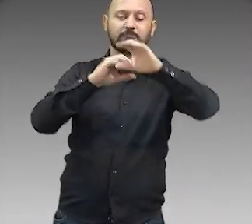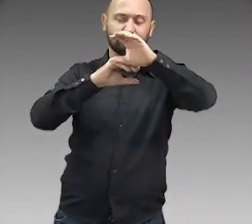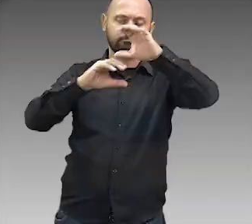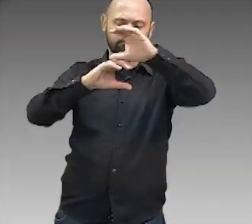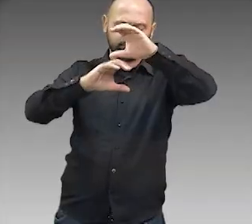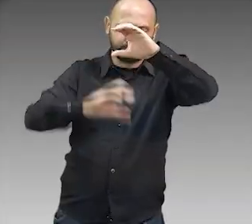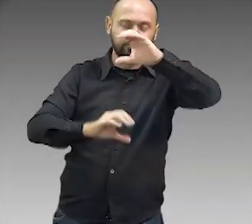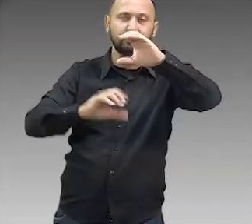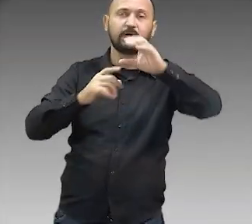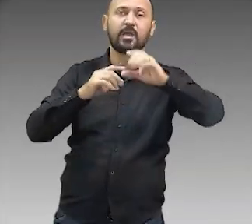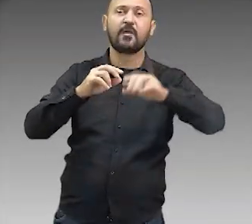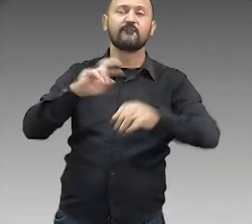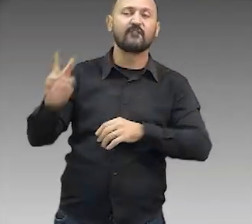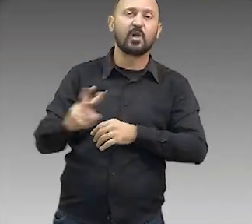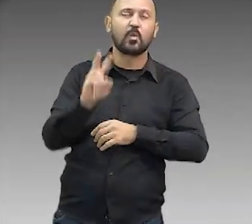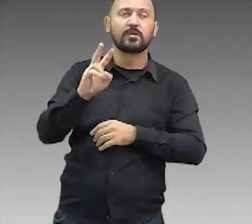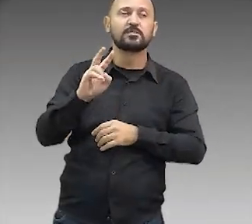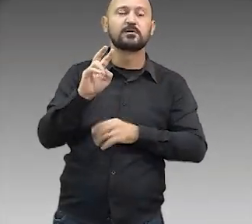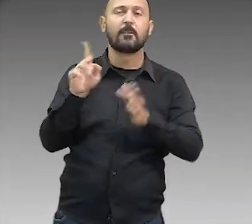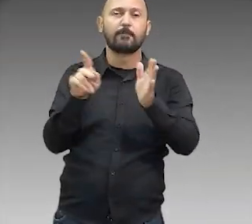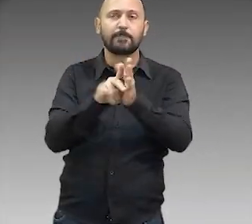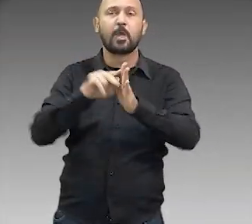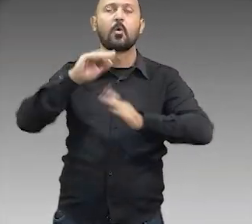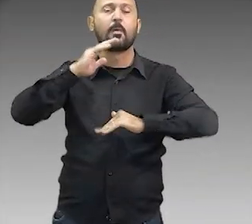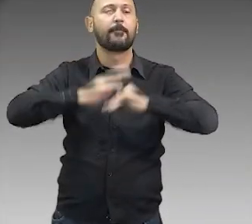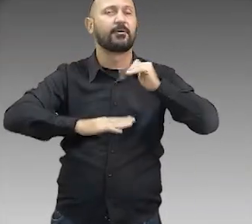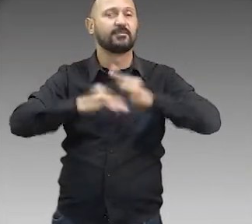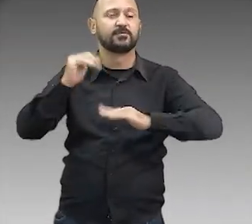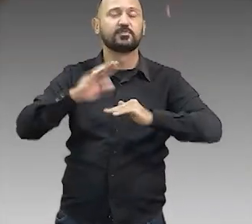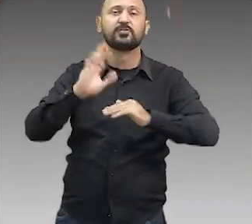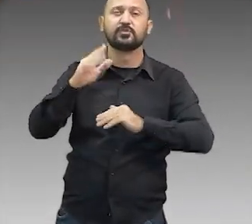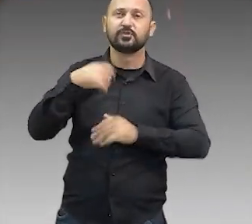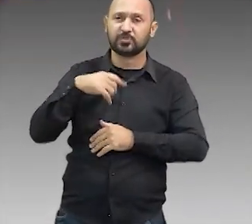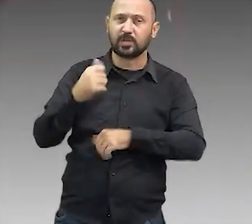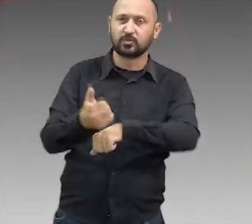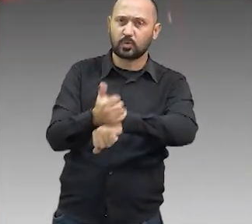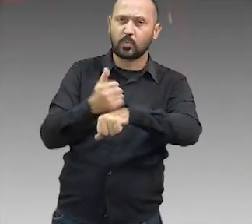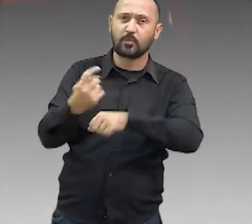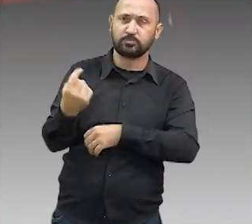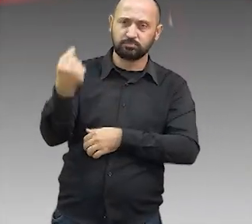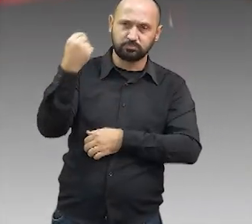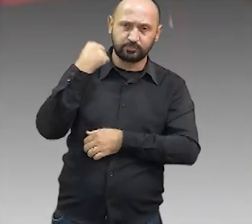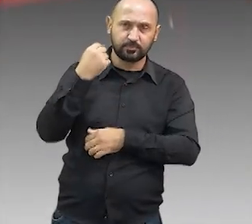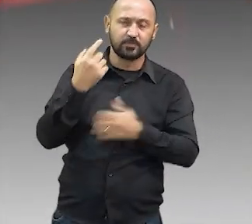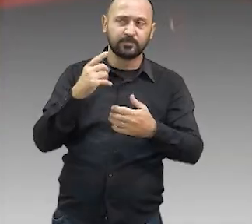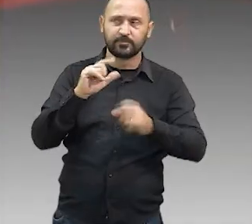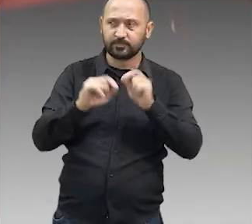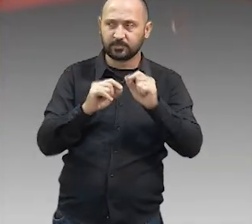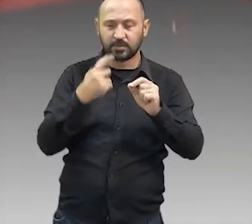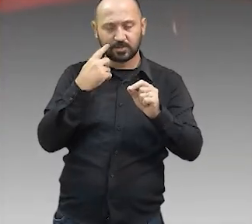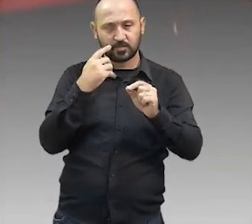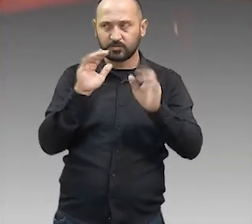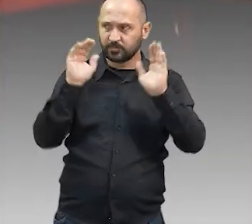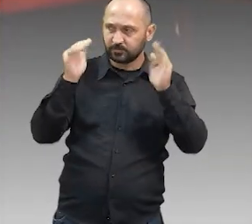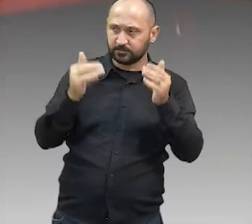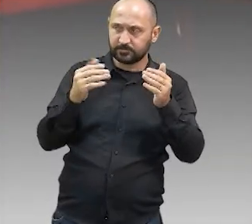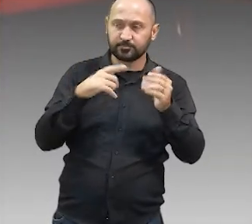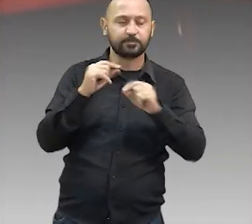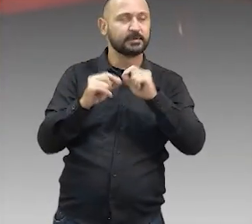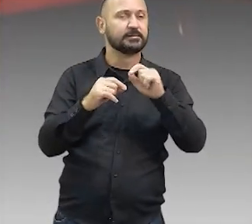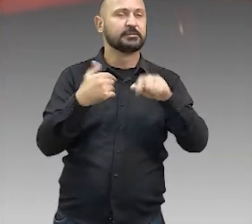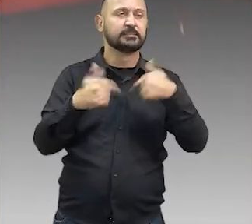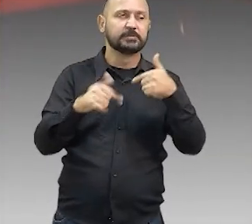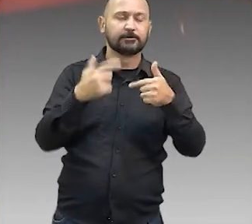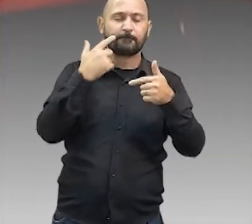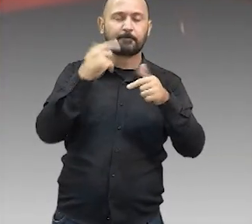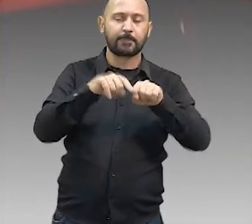foi possível valorizar e setorizar melhor os profissionais que já eram qualificados na época e que foram destinados também